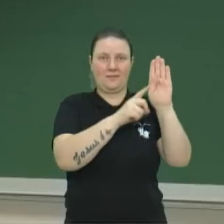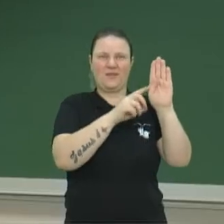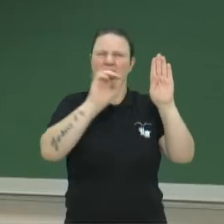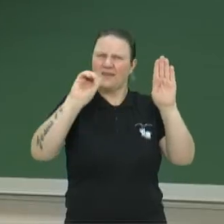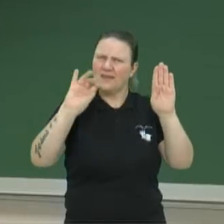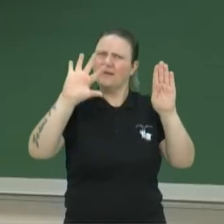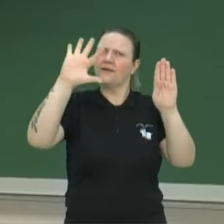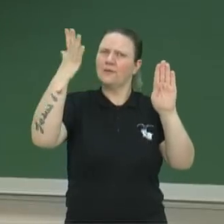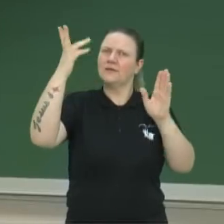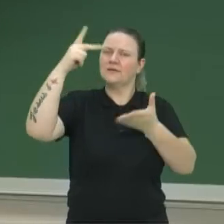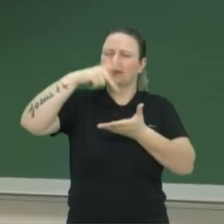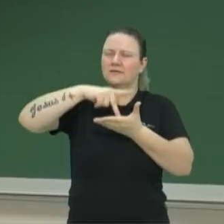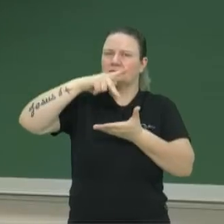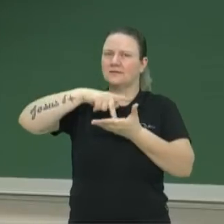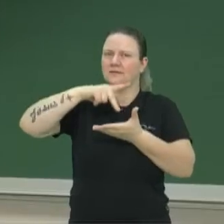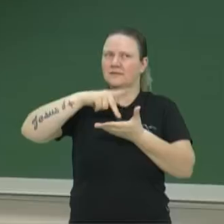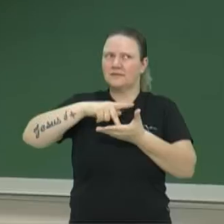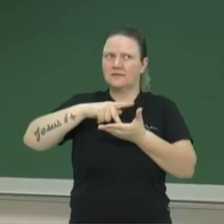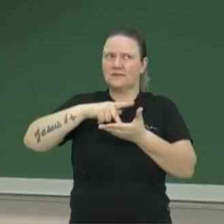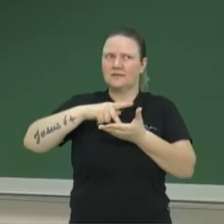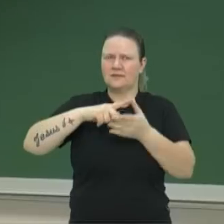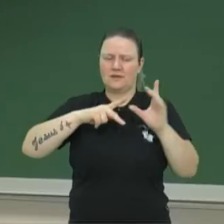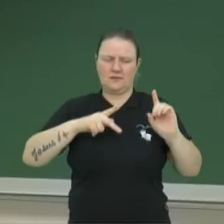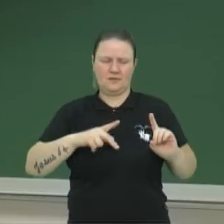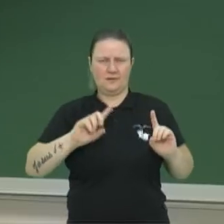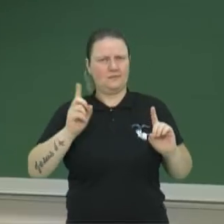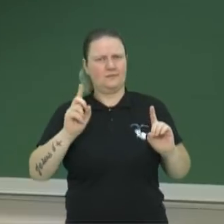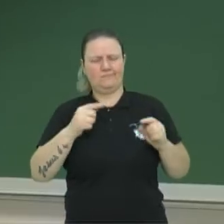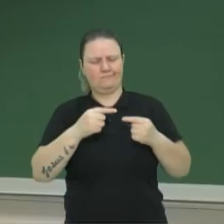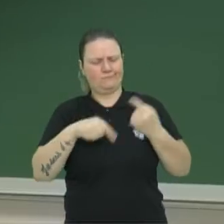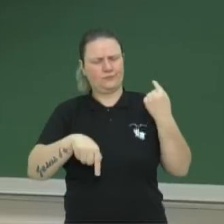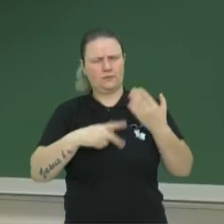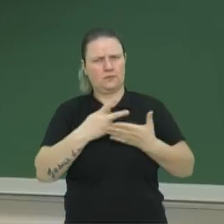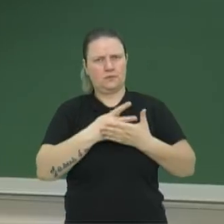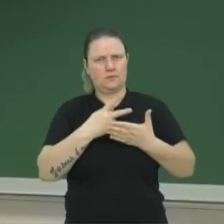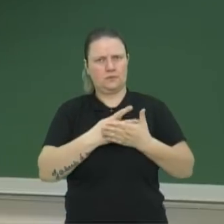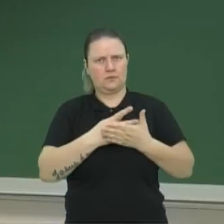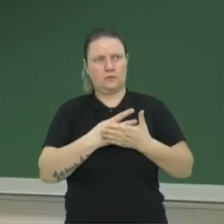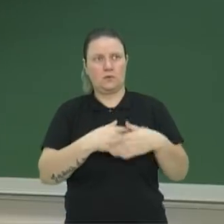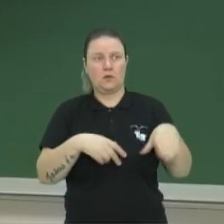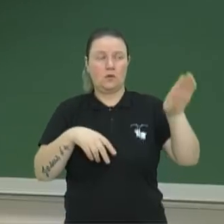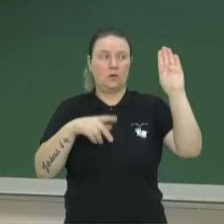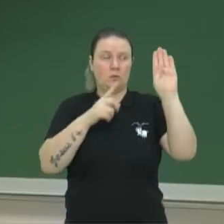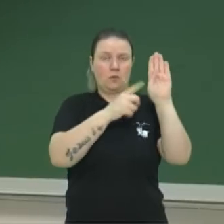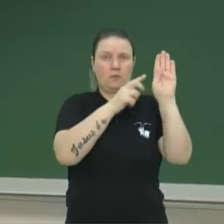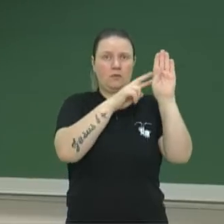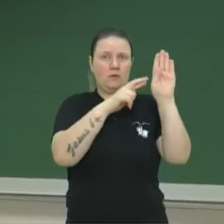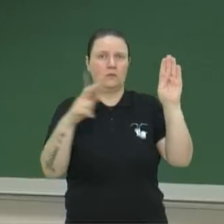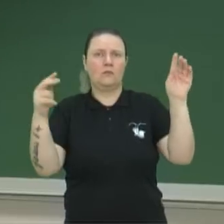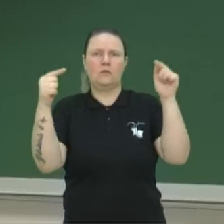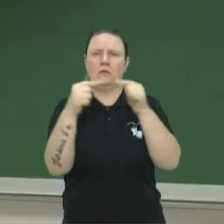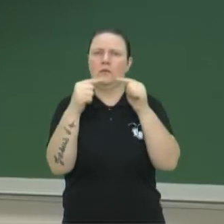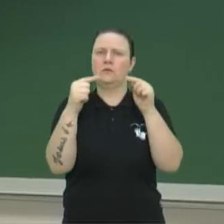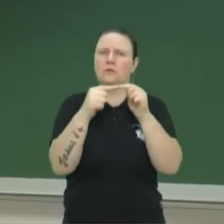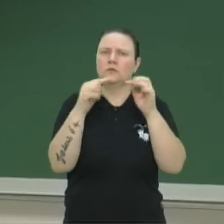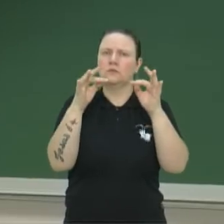Fato, né, pessoal? Uma notícia sempre é amparada por um fato. Tem que ter o fato gerador. Então,